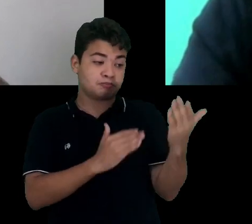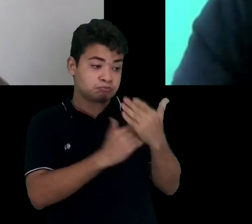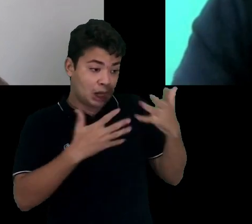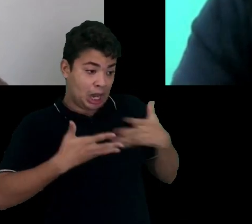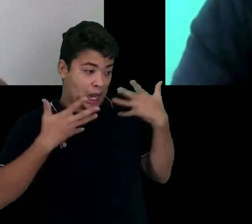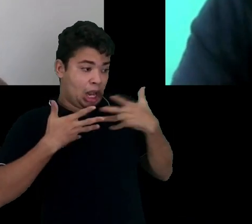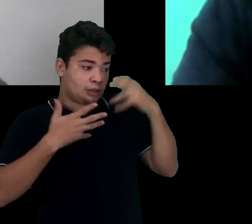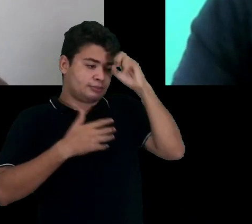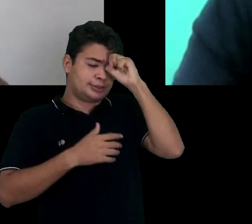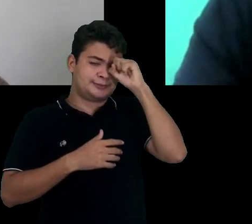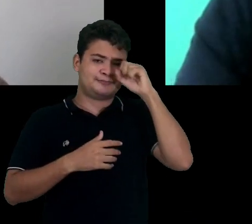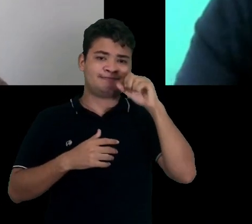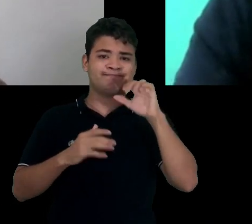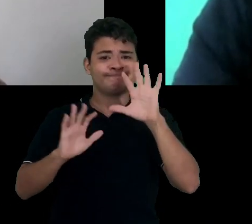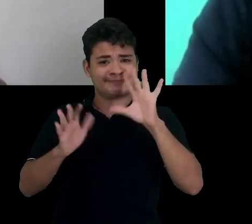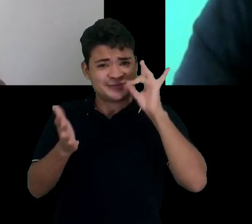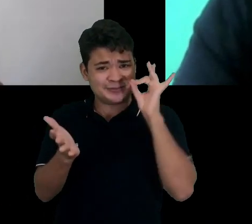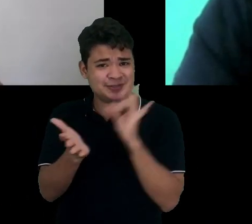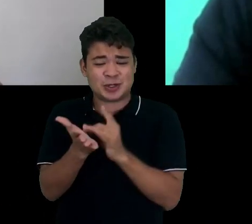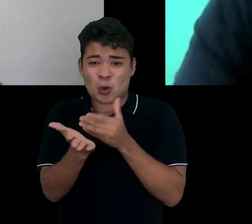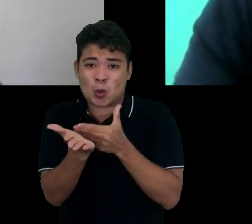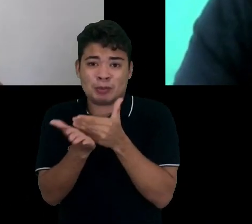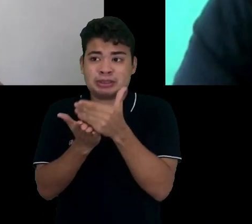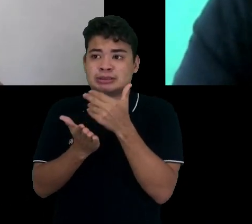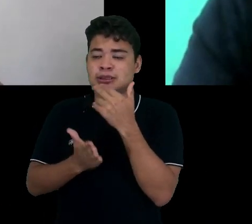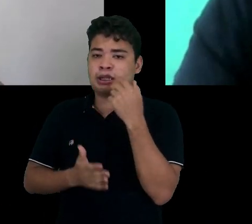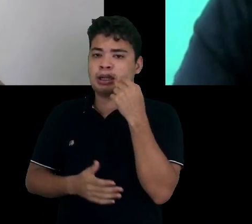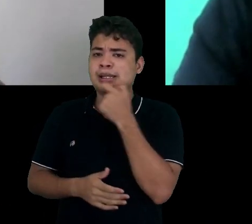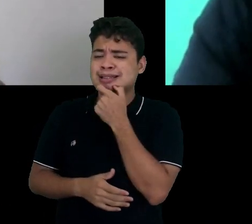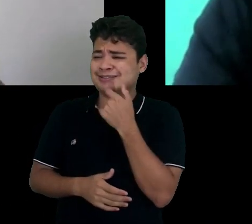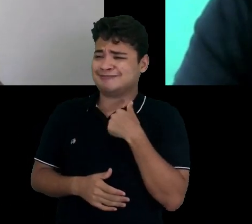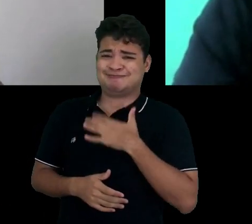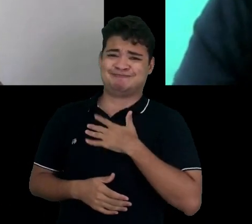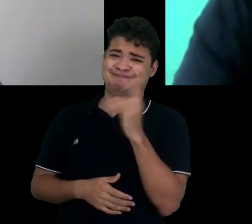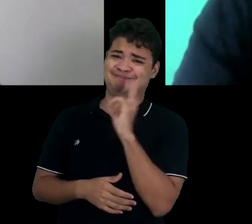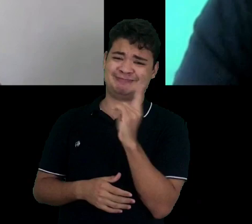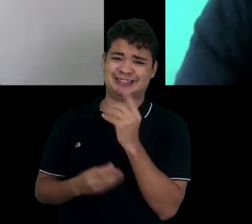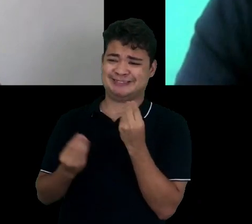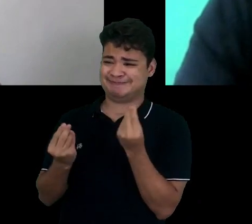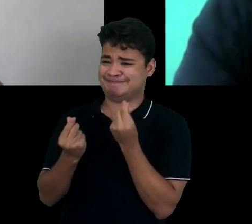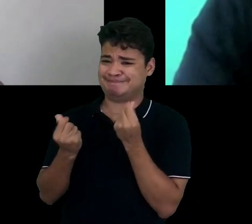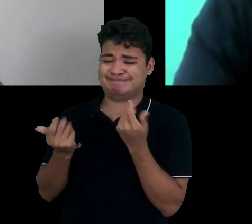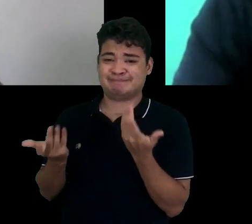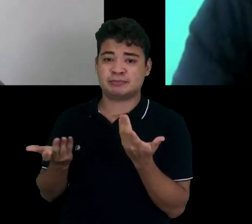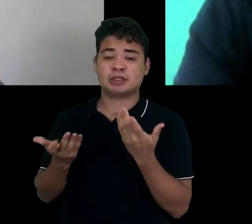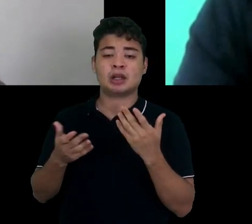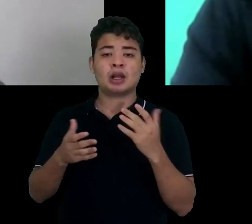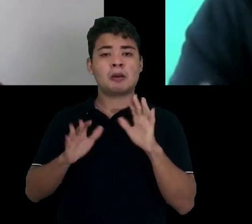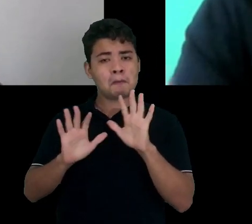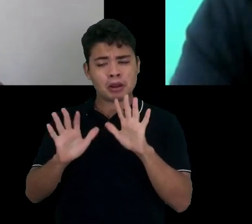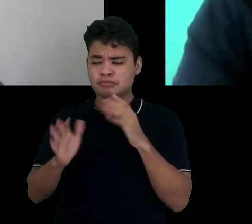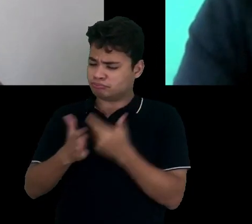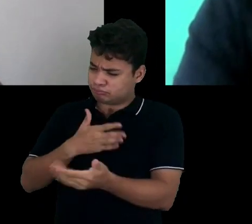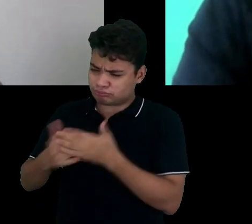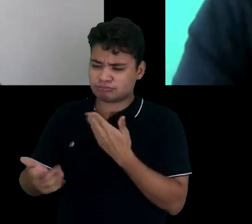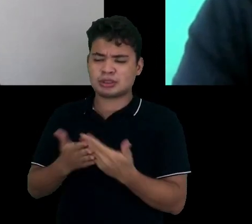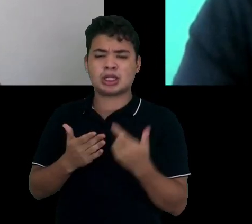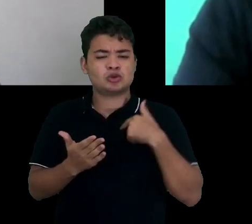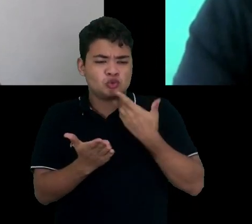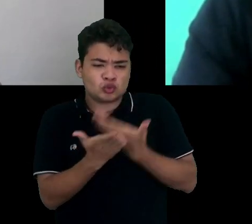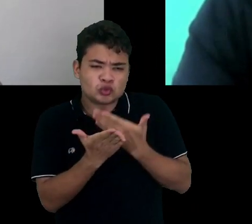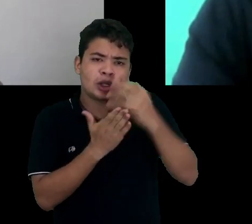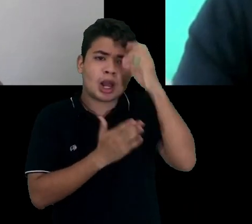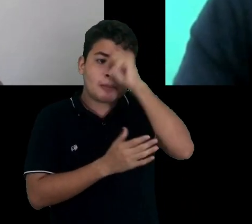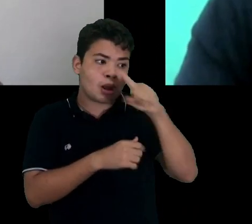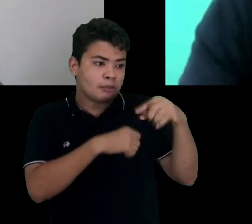aprender. E eu nunca Legal. gostei de inglês. De começo eu não gostava de inglês. E aí, só que mesmo assim, eu